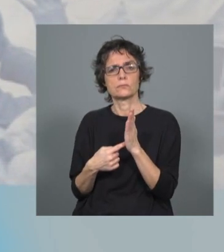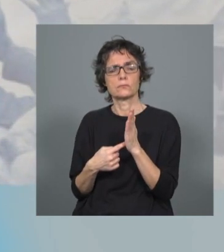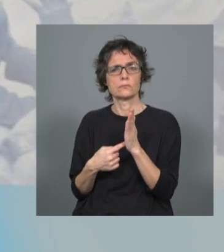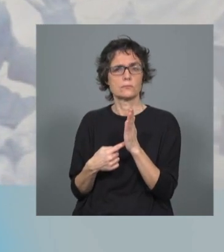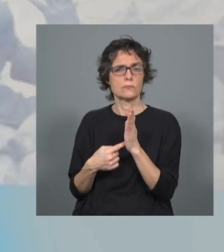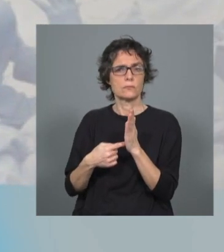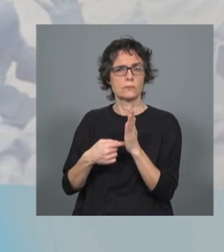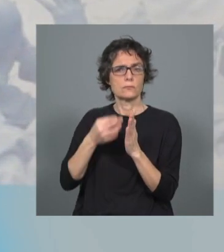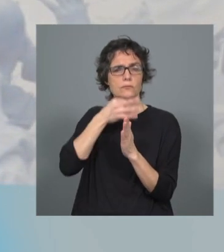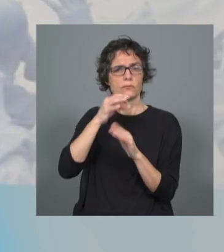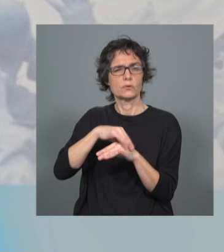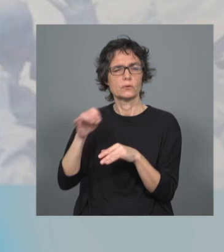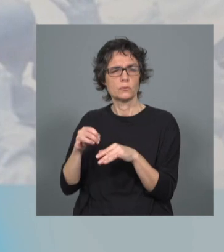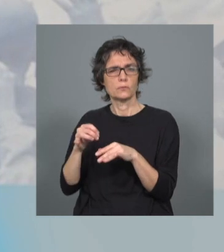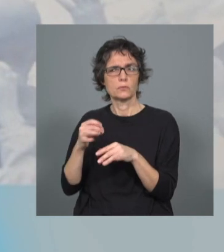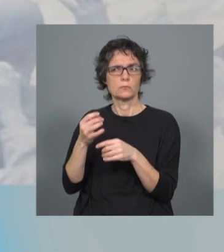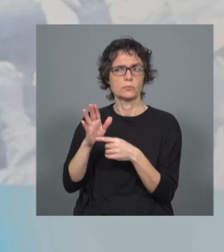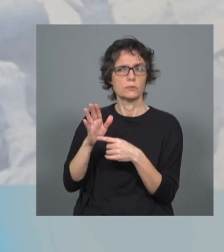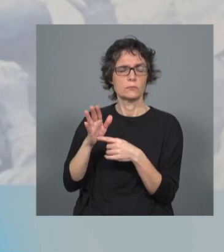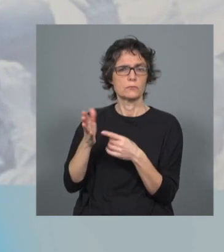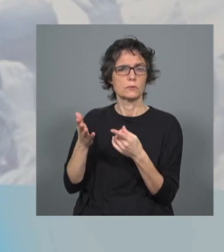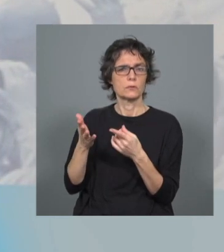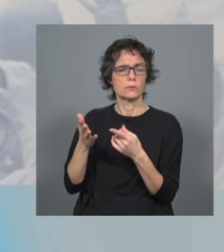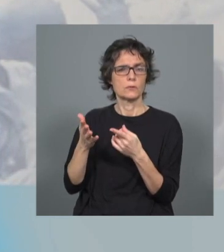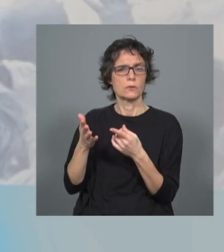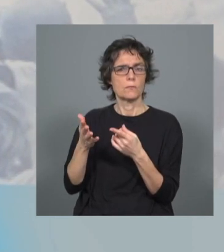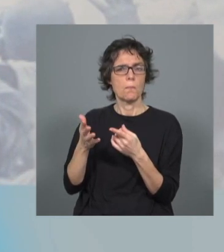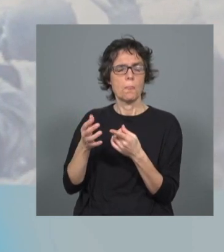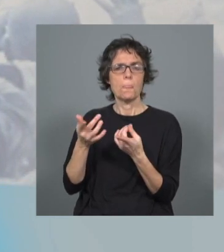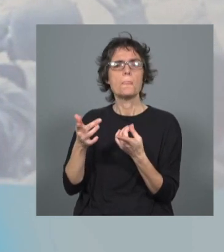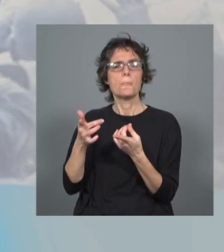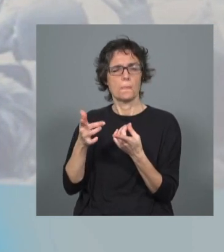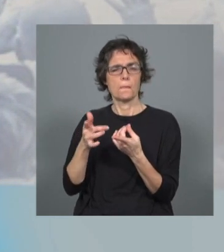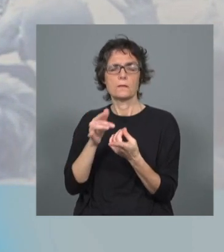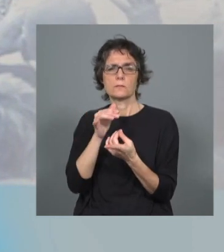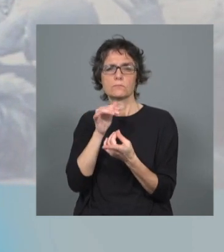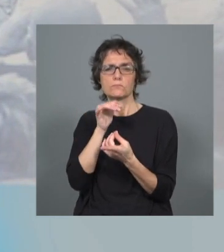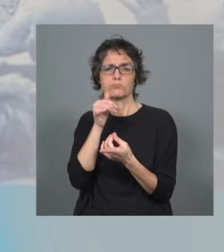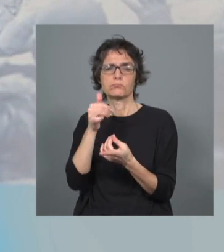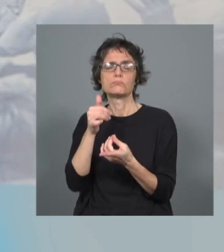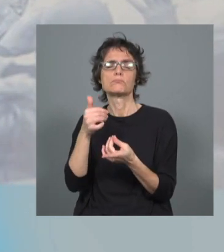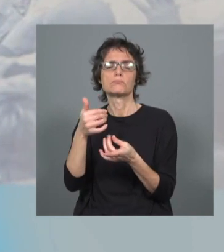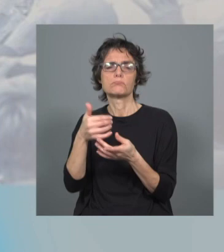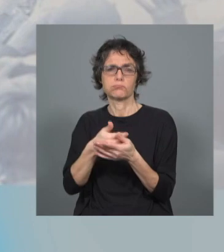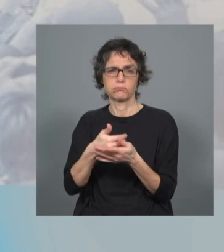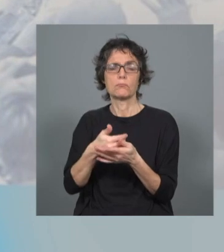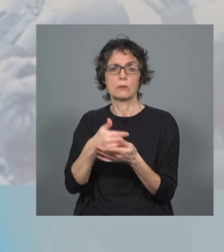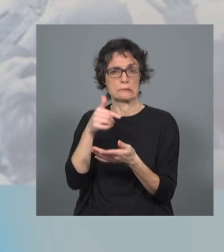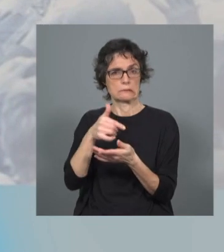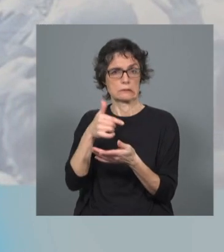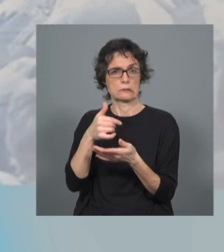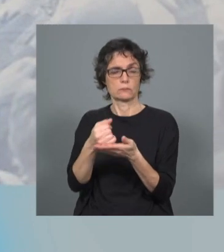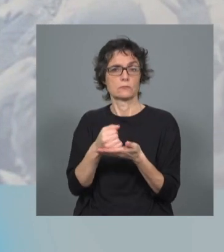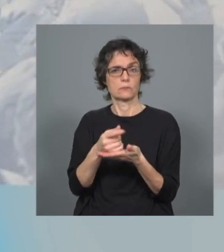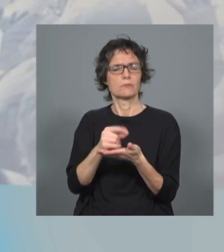interrupção, a morte assistida e a inviolabilidade da vida humana que a Constituição prevê, no artigo 24, quando isso não estava